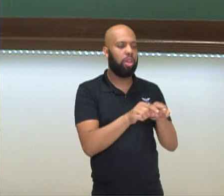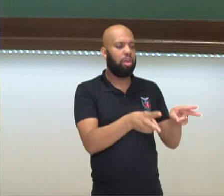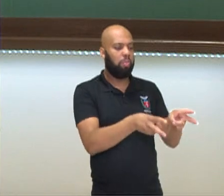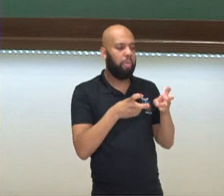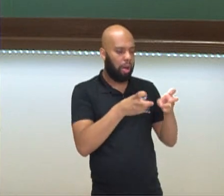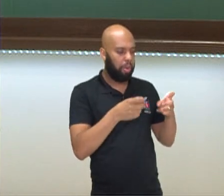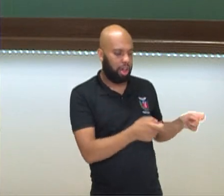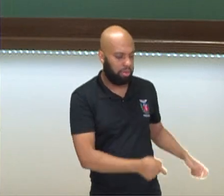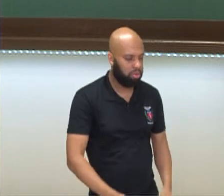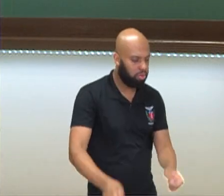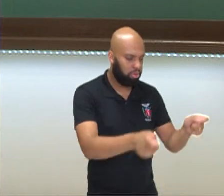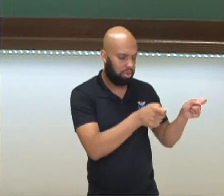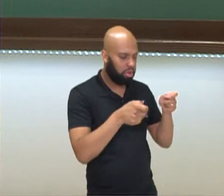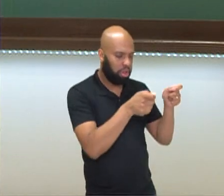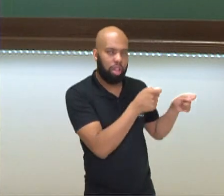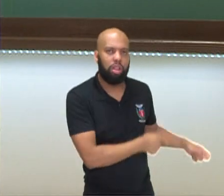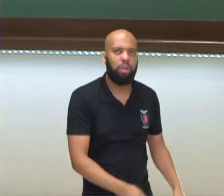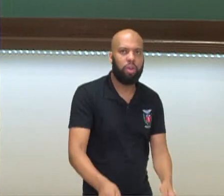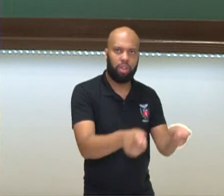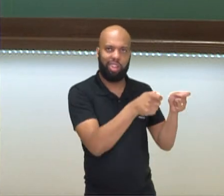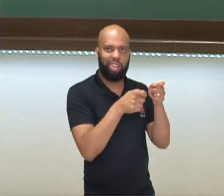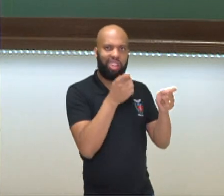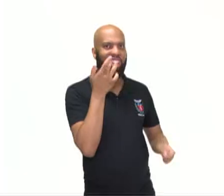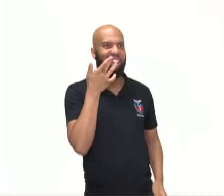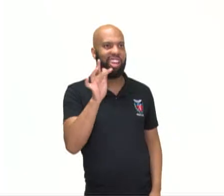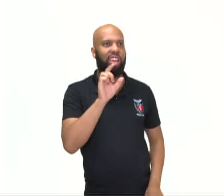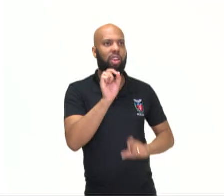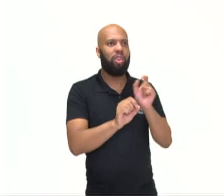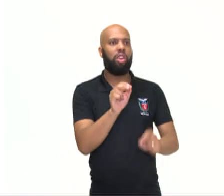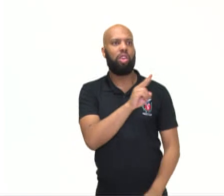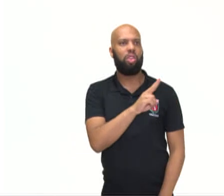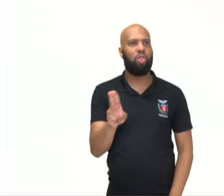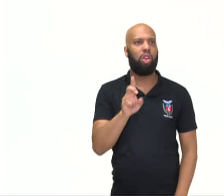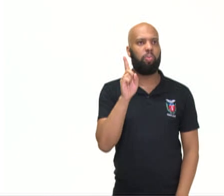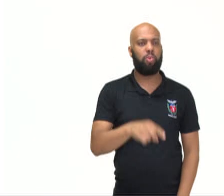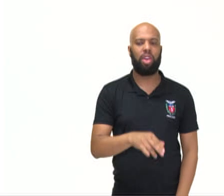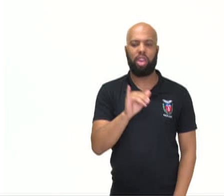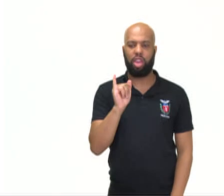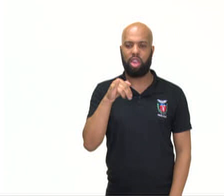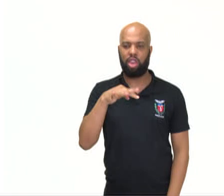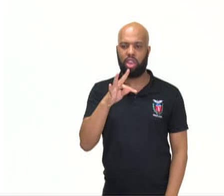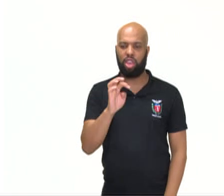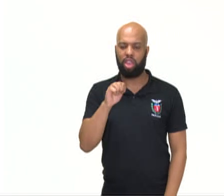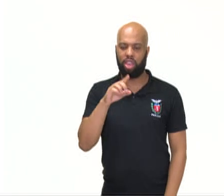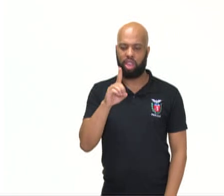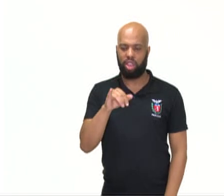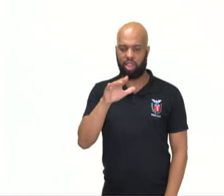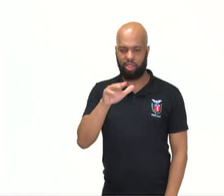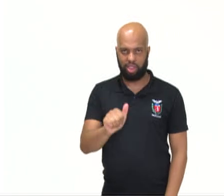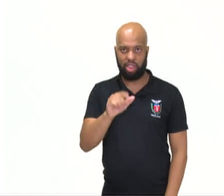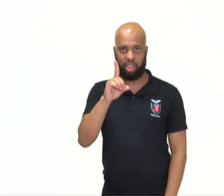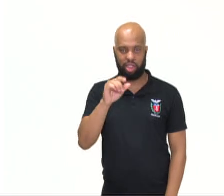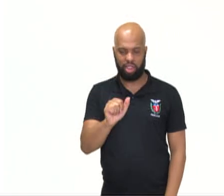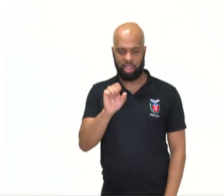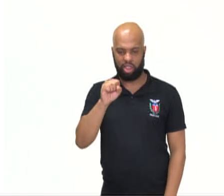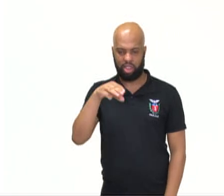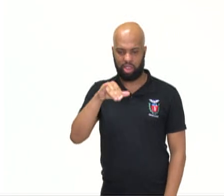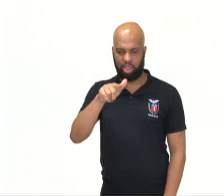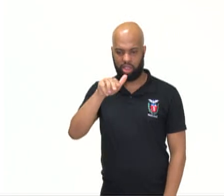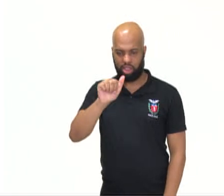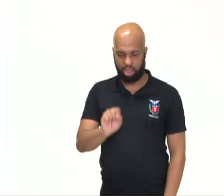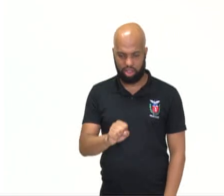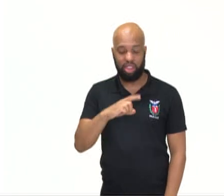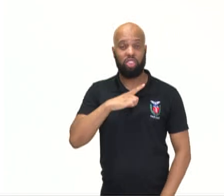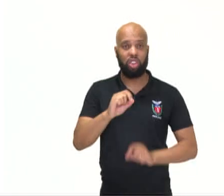das minas. É chamada então de Intendência das Minas. Eram cobrados impostos sobre os